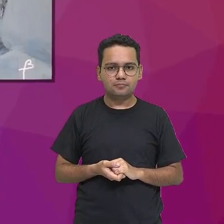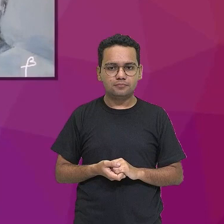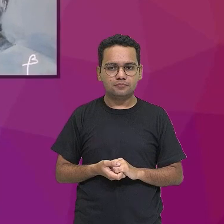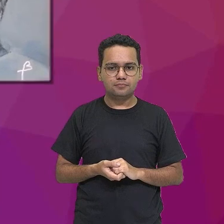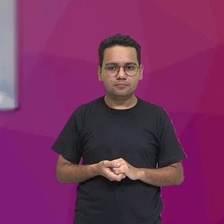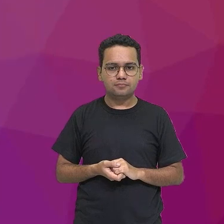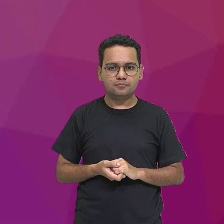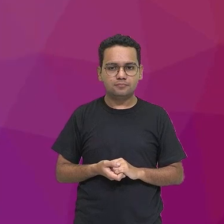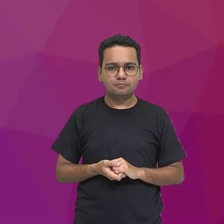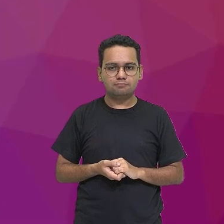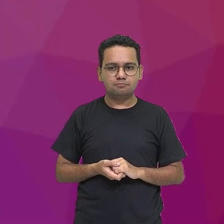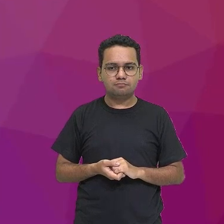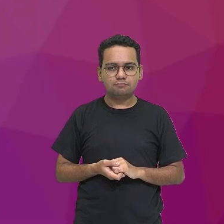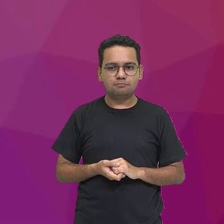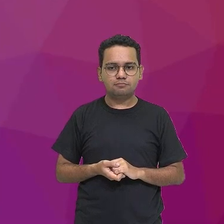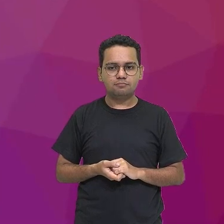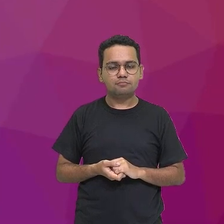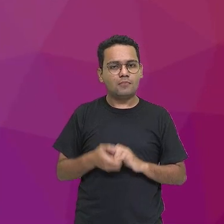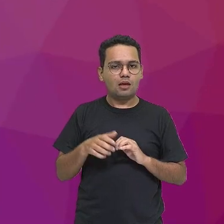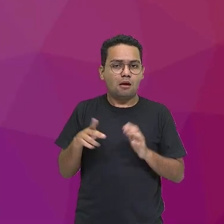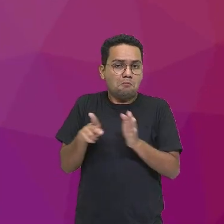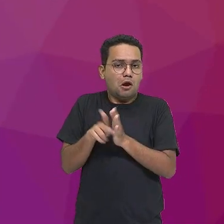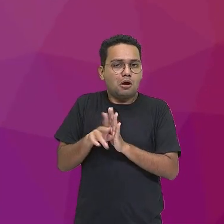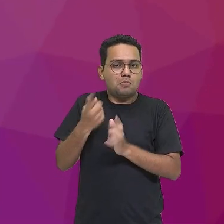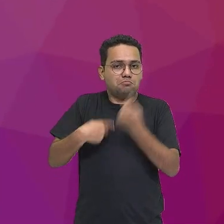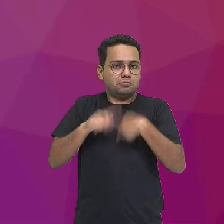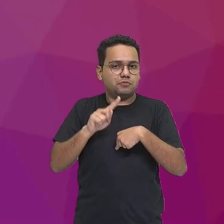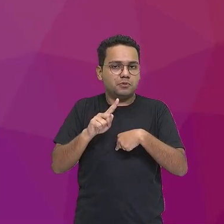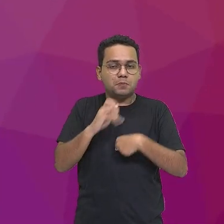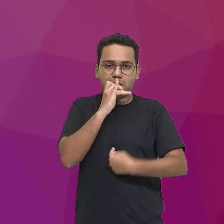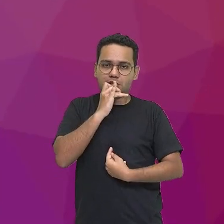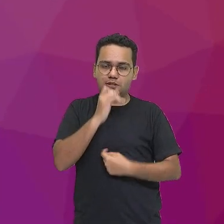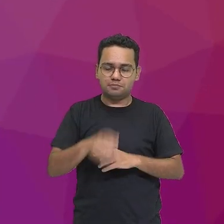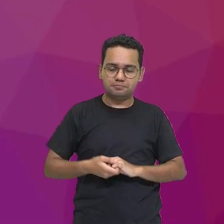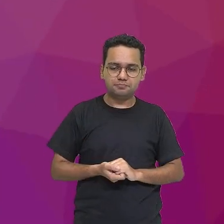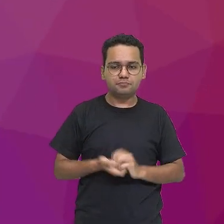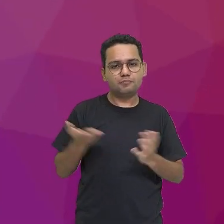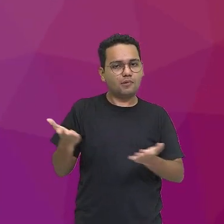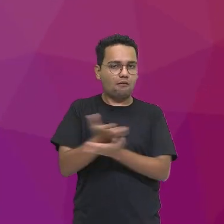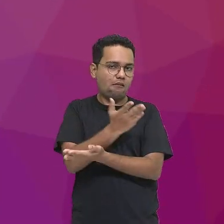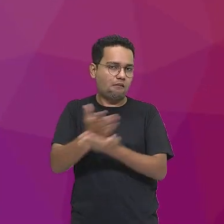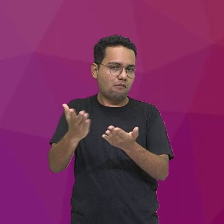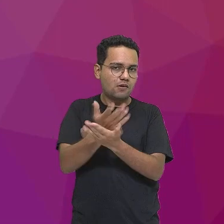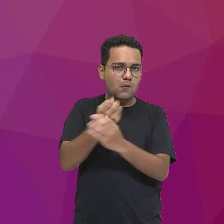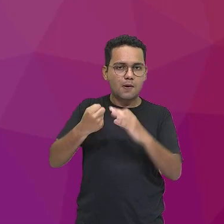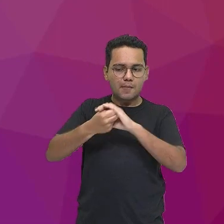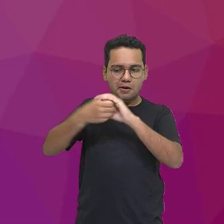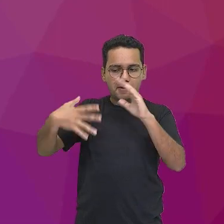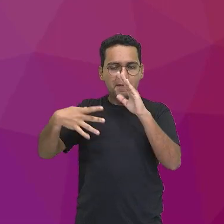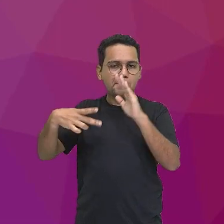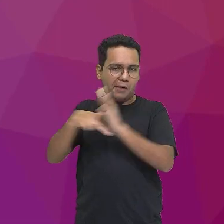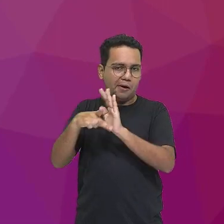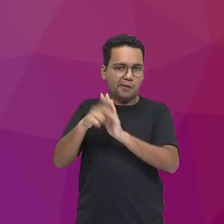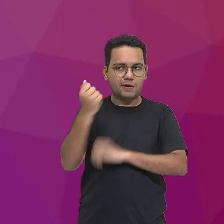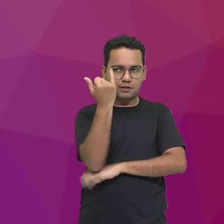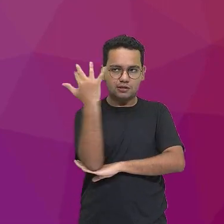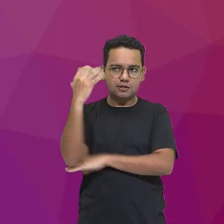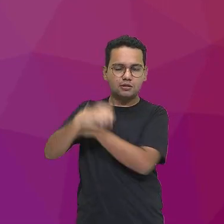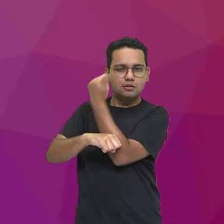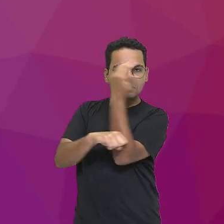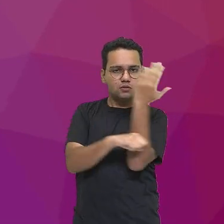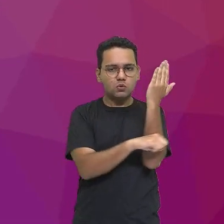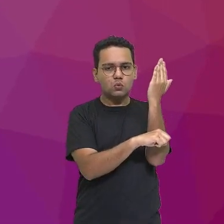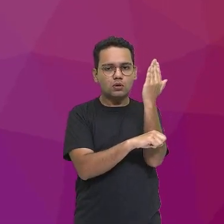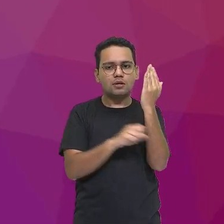com uma questão espontânea. A própria natureza, ela vai, a partir de alguns elementos que ela vai juntando, ela vai